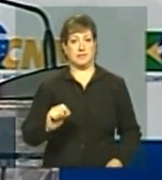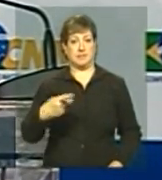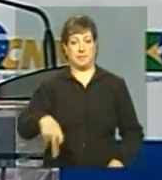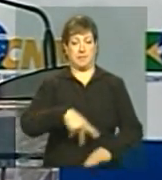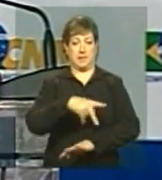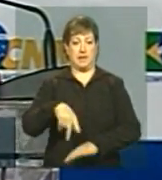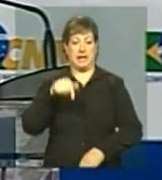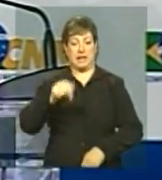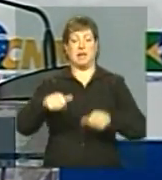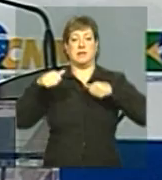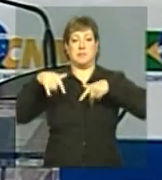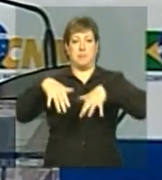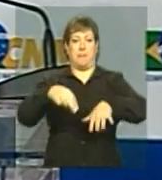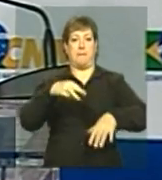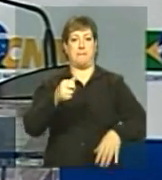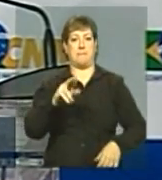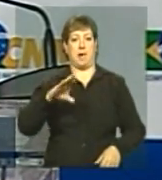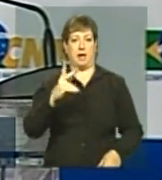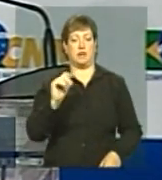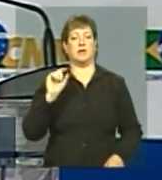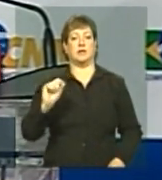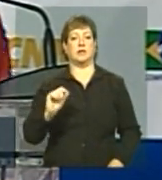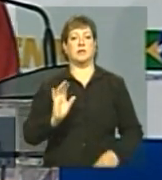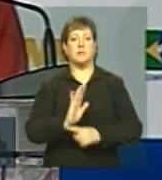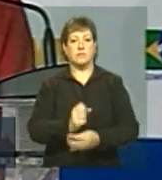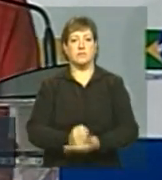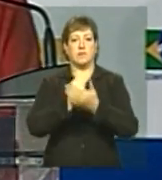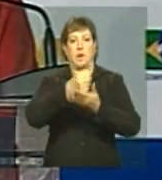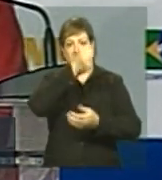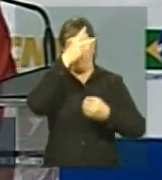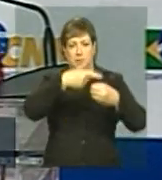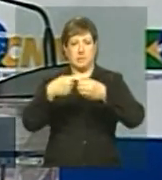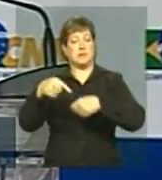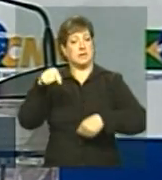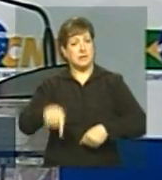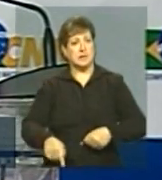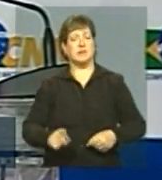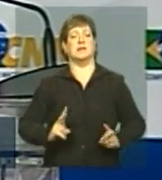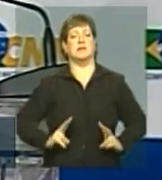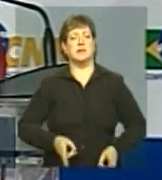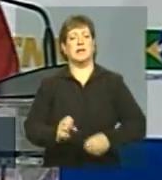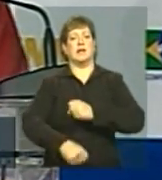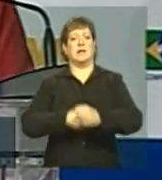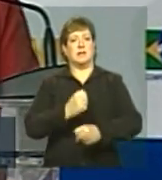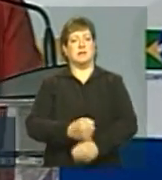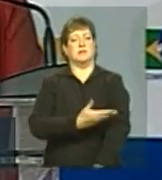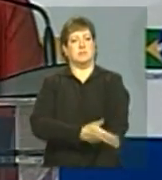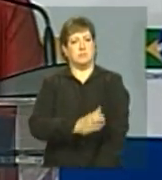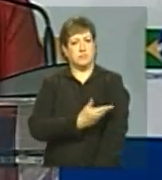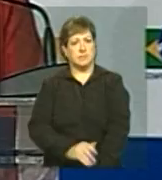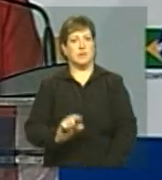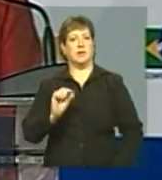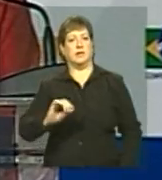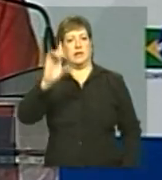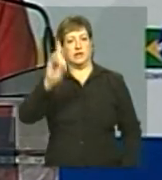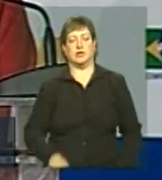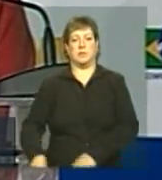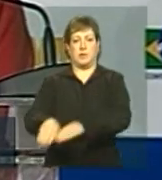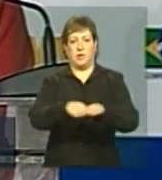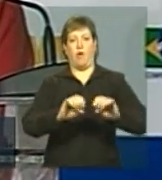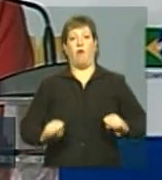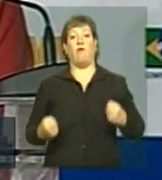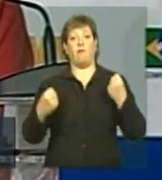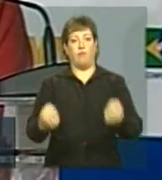dos municípios. Marcha que, a cada ano, é um exercício de democracia e de fortalecimento